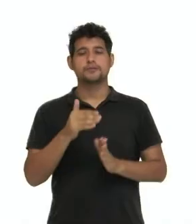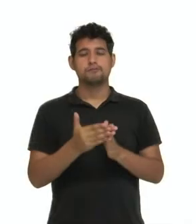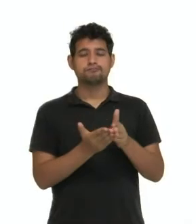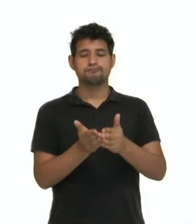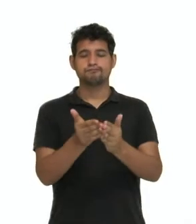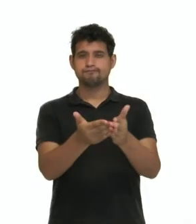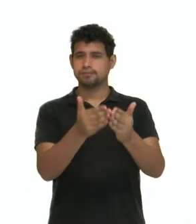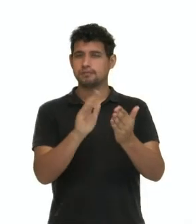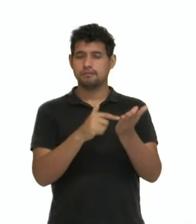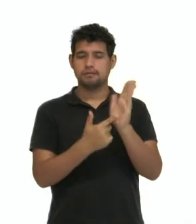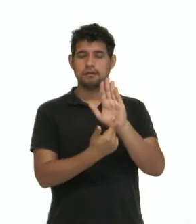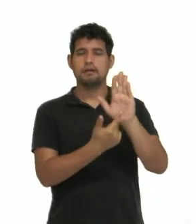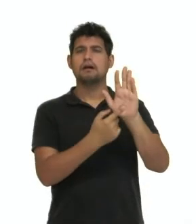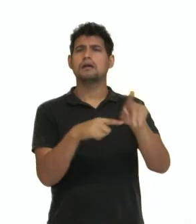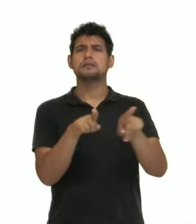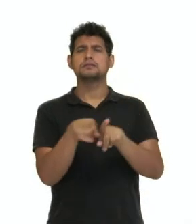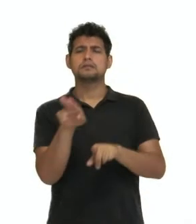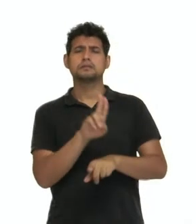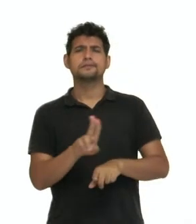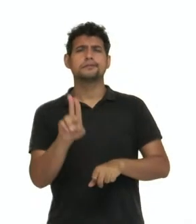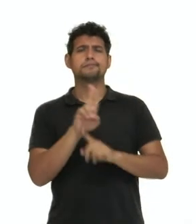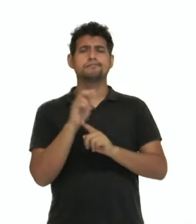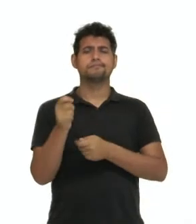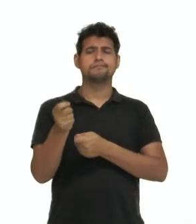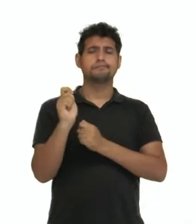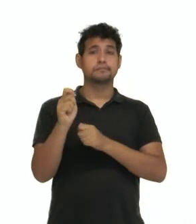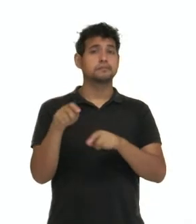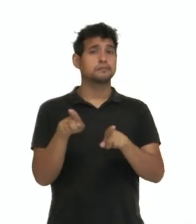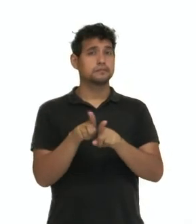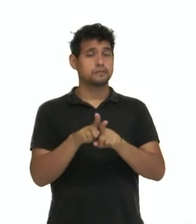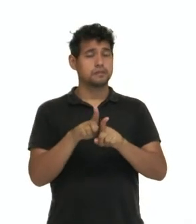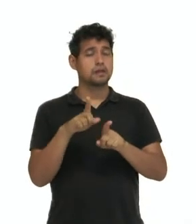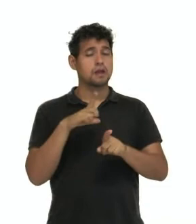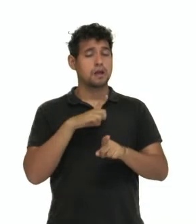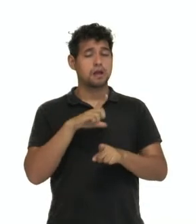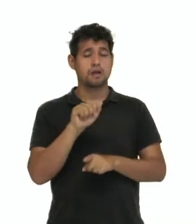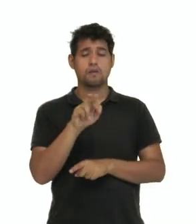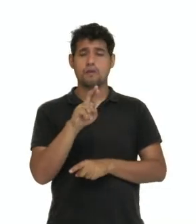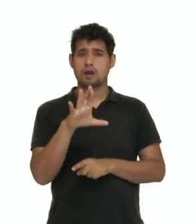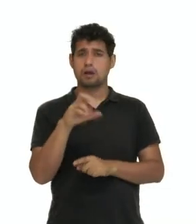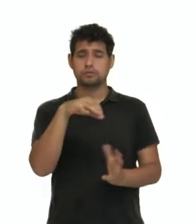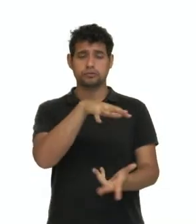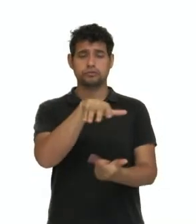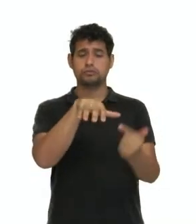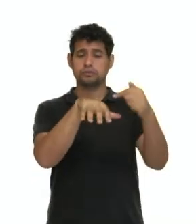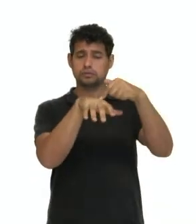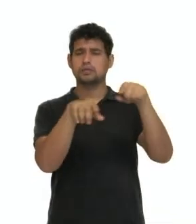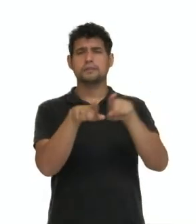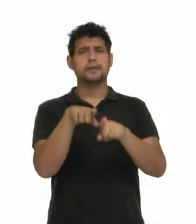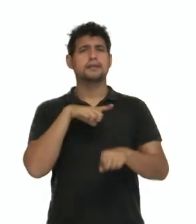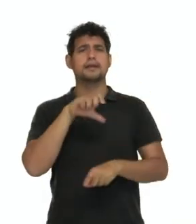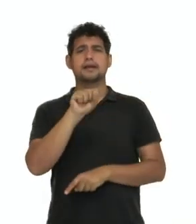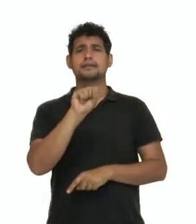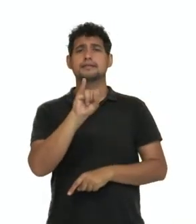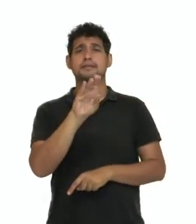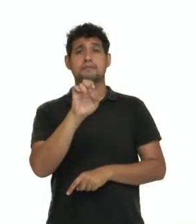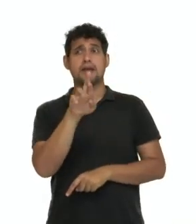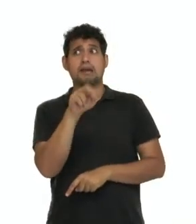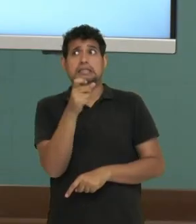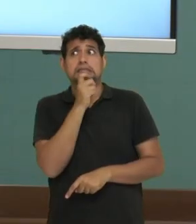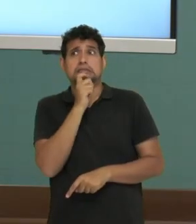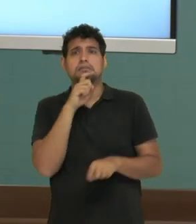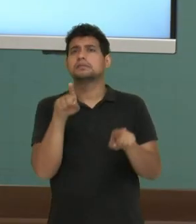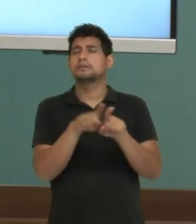aí, né? Também tem a exploração da pesca, né, na região do mar de Barents, né? Tem a região da Sibéria na Rússia e a região do Alasca